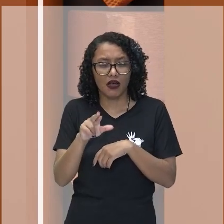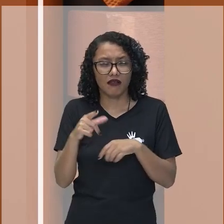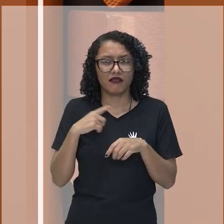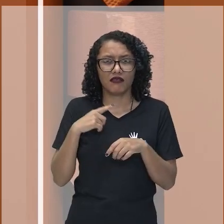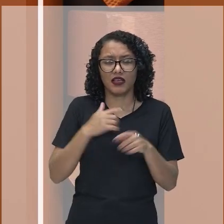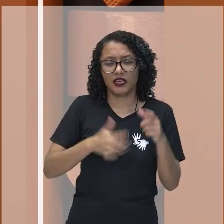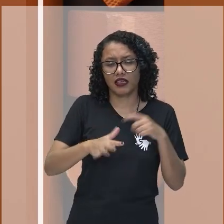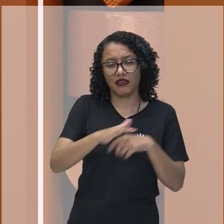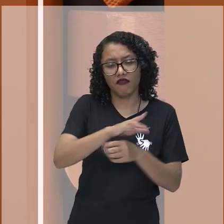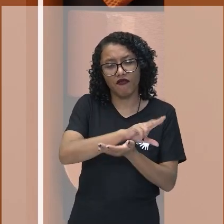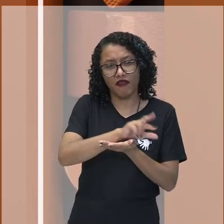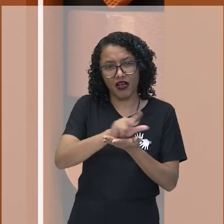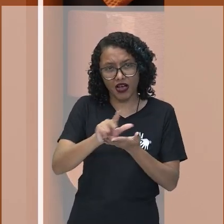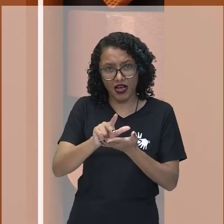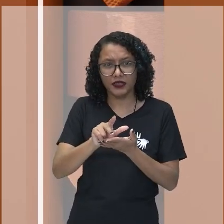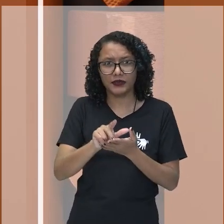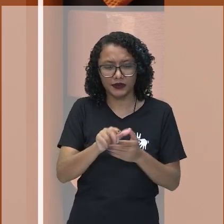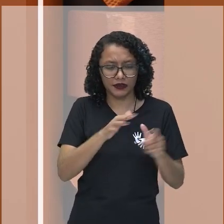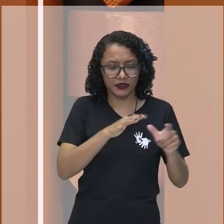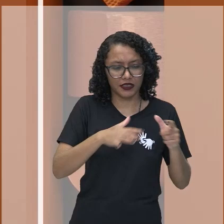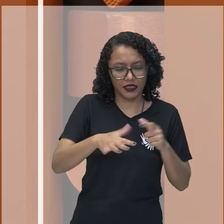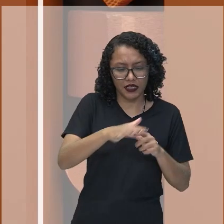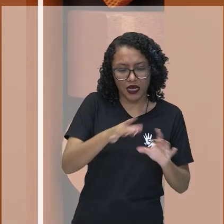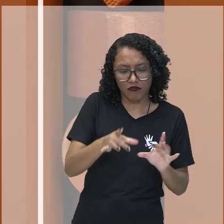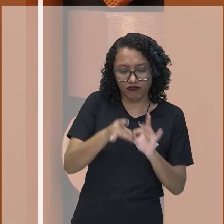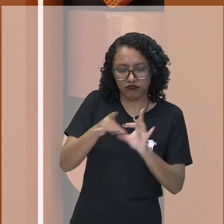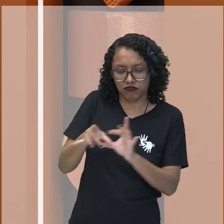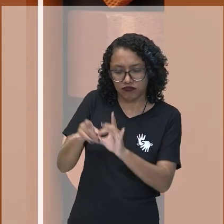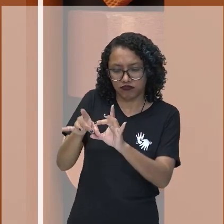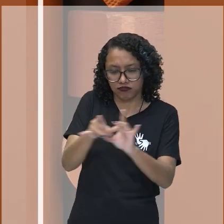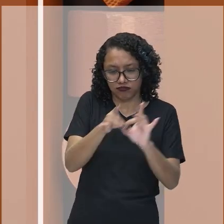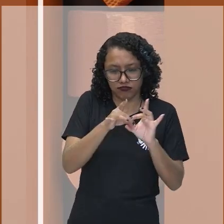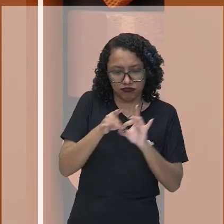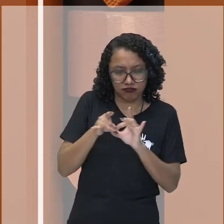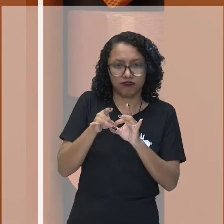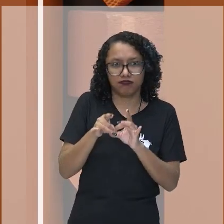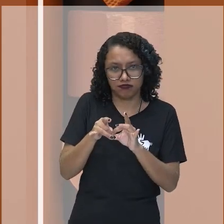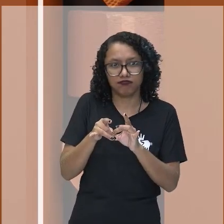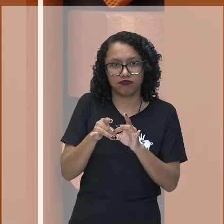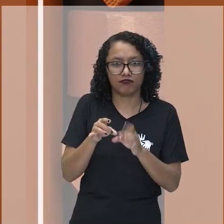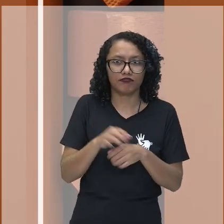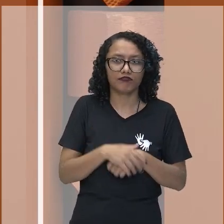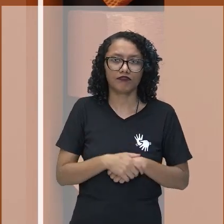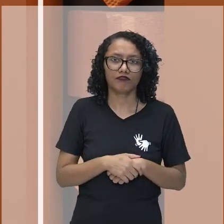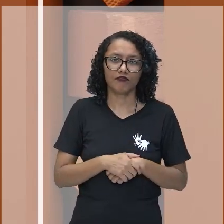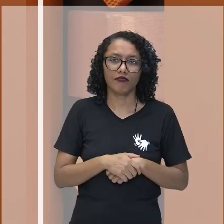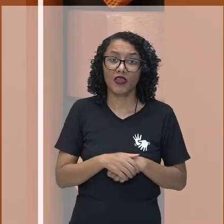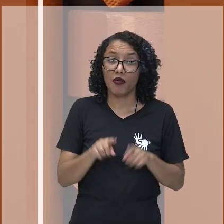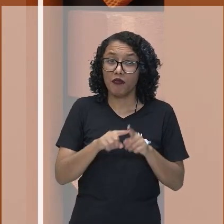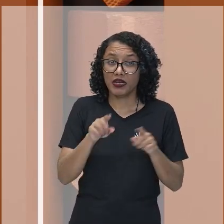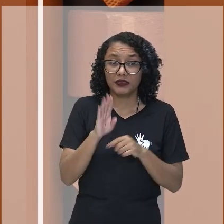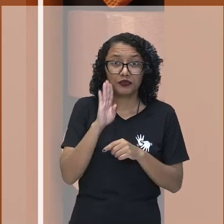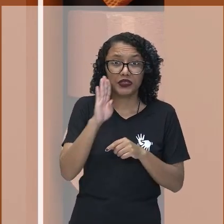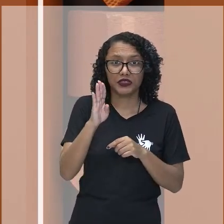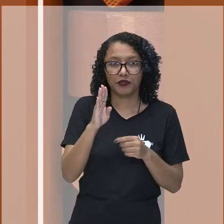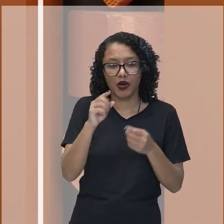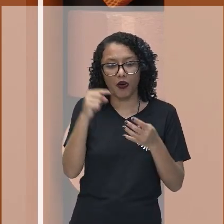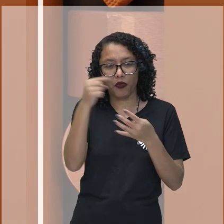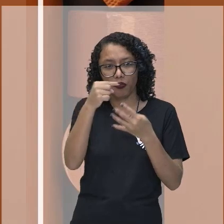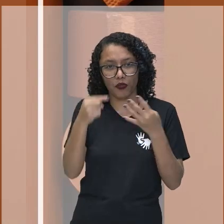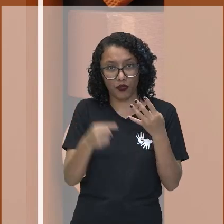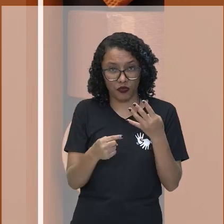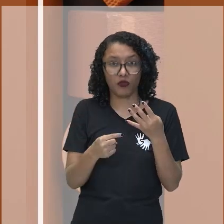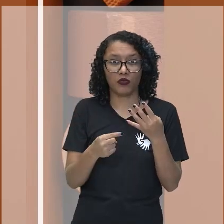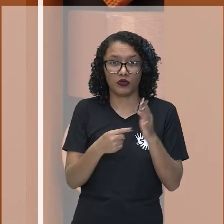um arquipélago, tá bom? Tendo essas 4 ilhas maiores, tendo aí a grande quantidade, a concentração de habitantes,